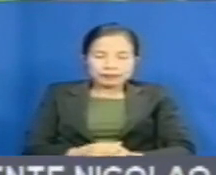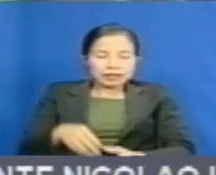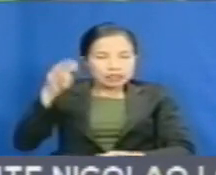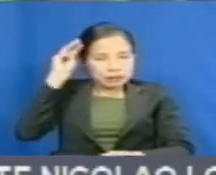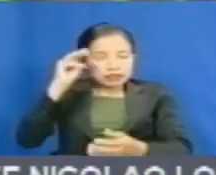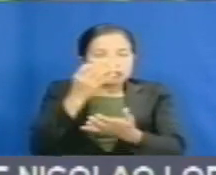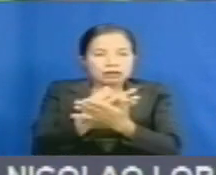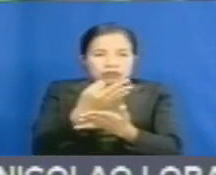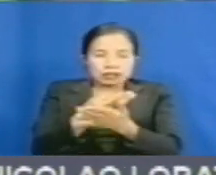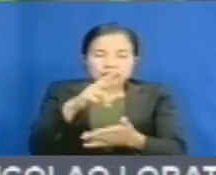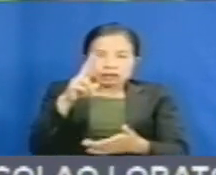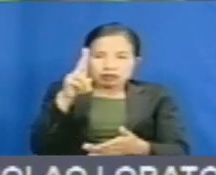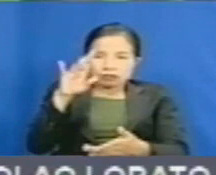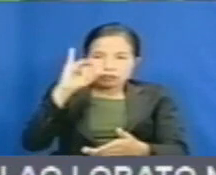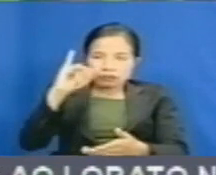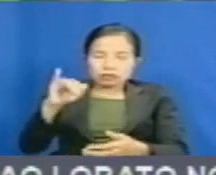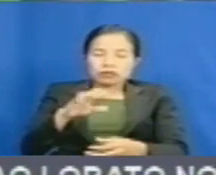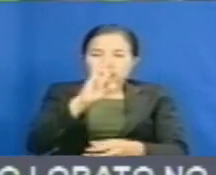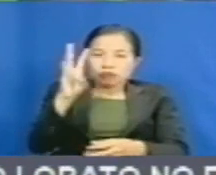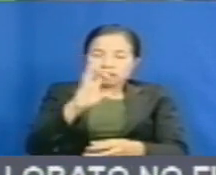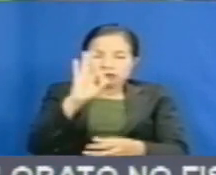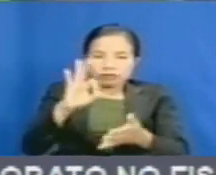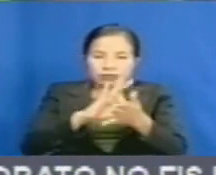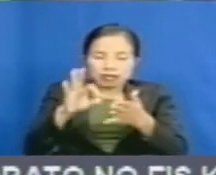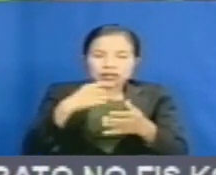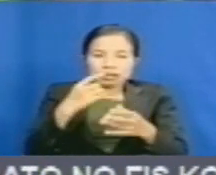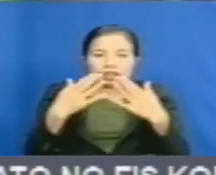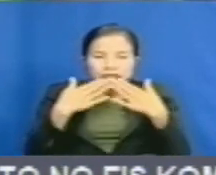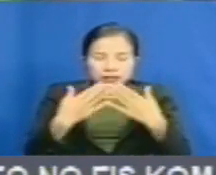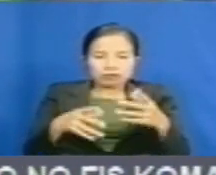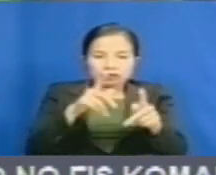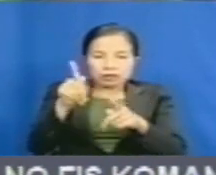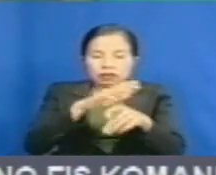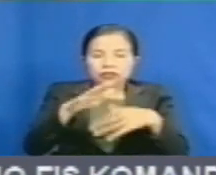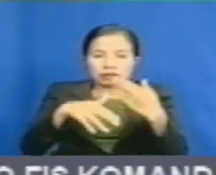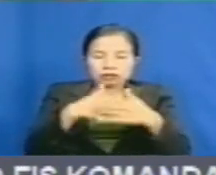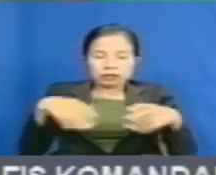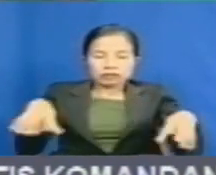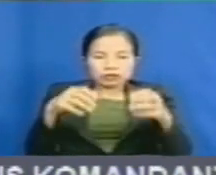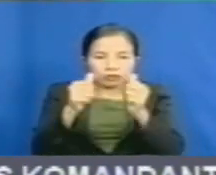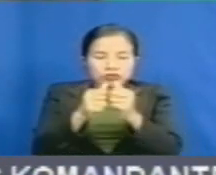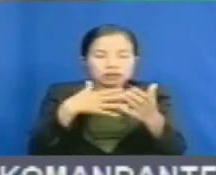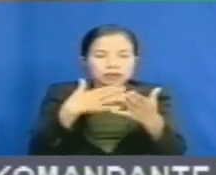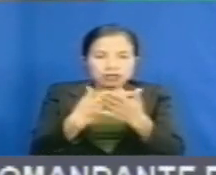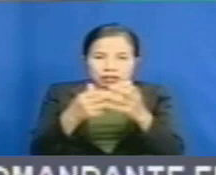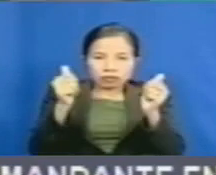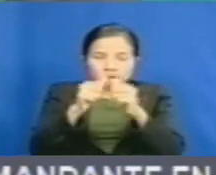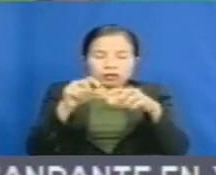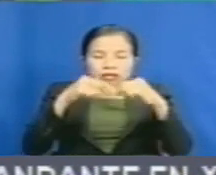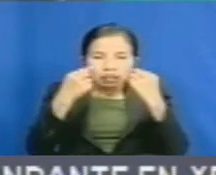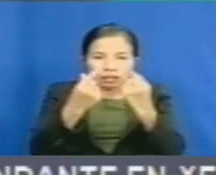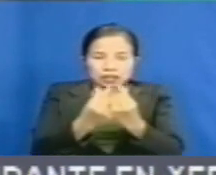Ministro Finanças Rui Gomes quarta-feira ne hateten agradece ba população tomak ne ve coopera di activities ho equipa